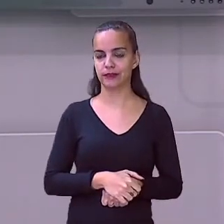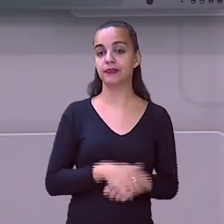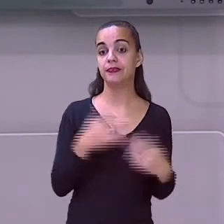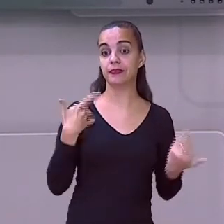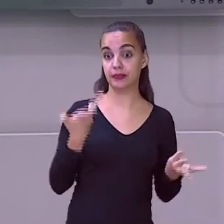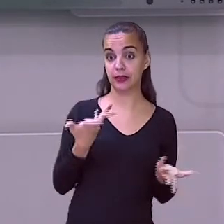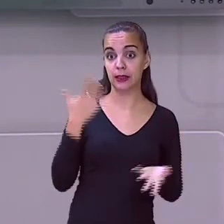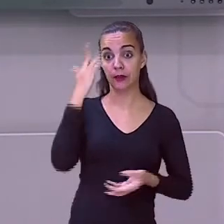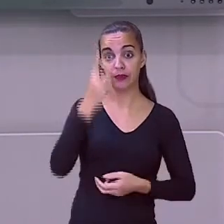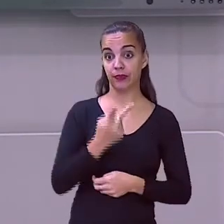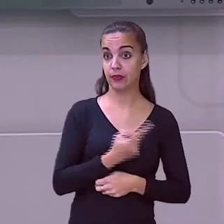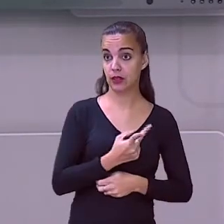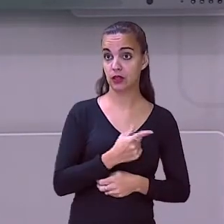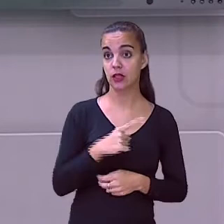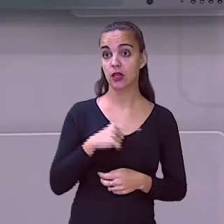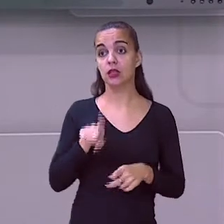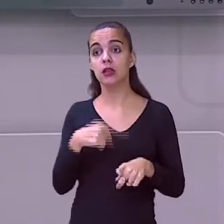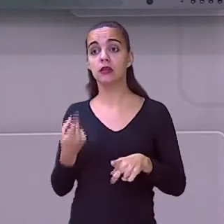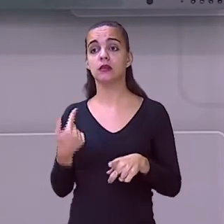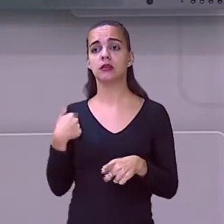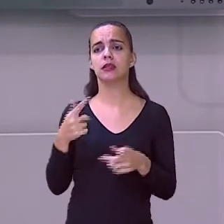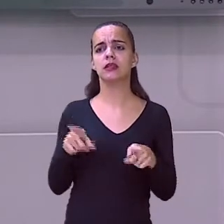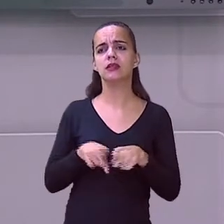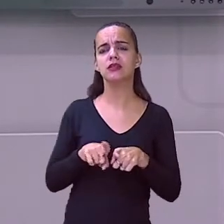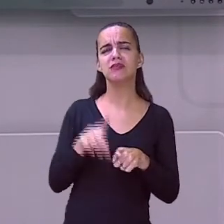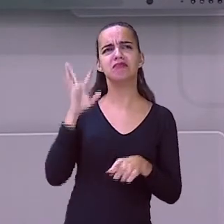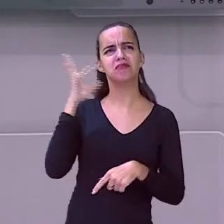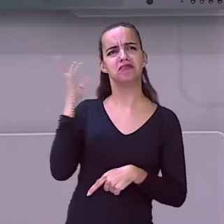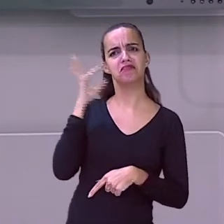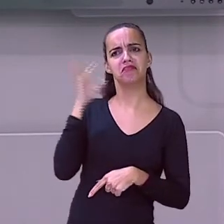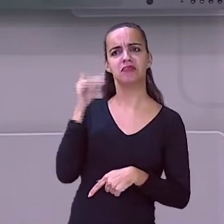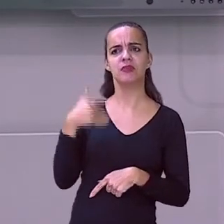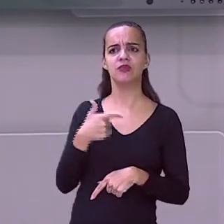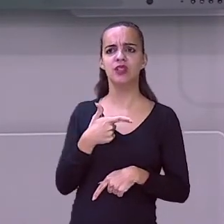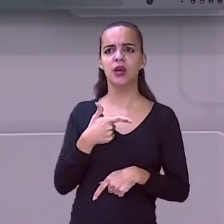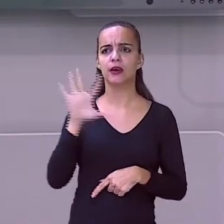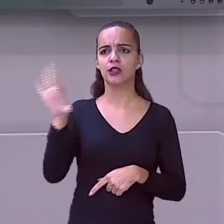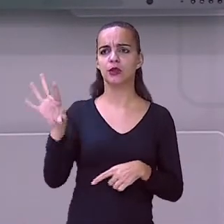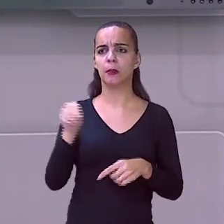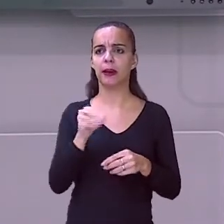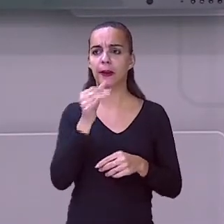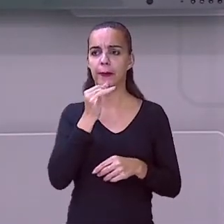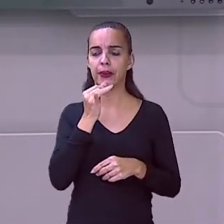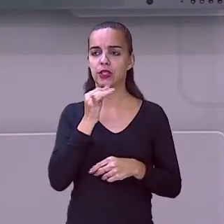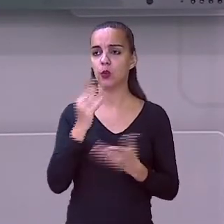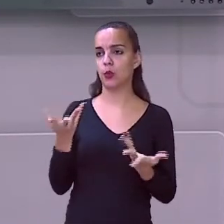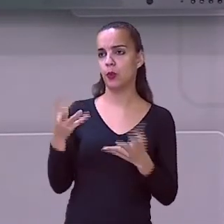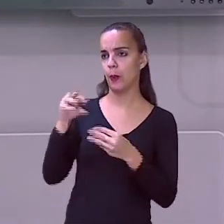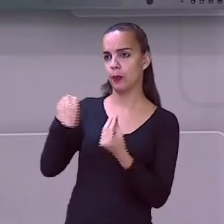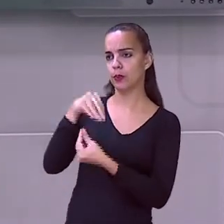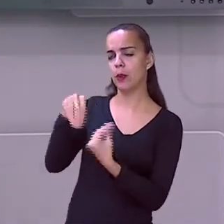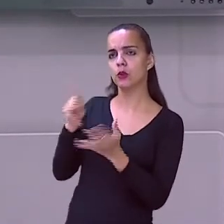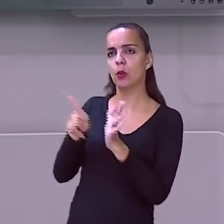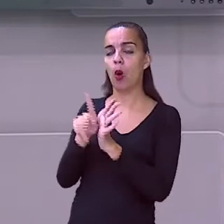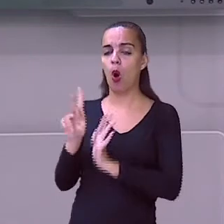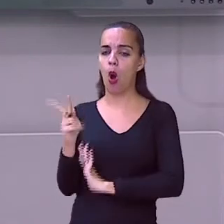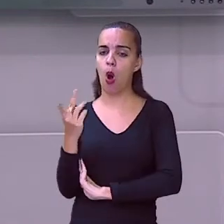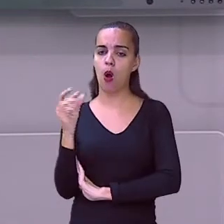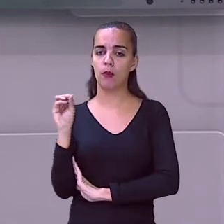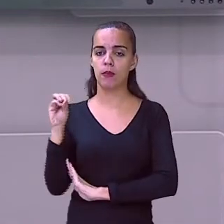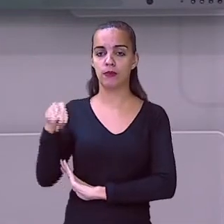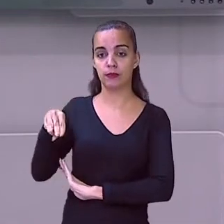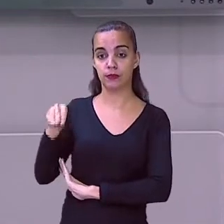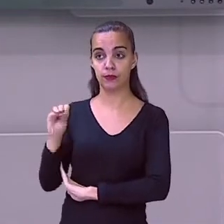mistura. Mas, imaginemos que a gente vá separar componentes de uma mistura do grupo